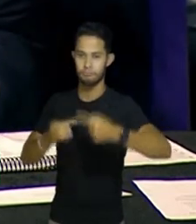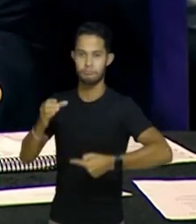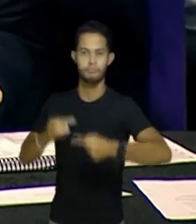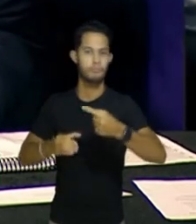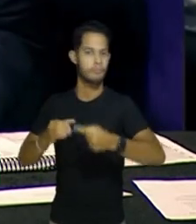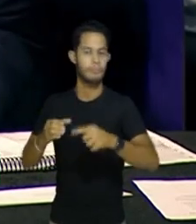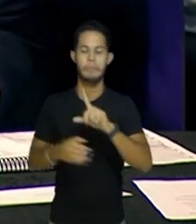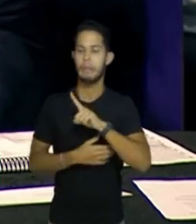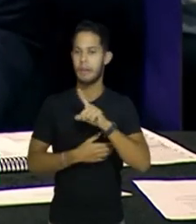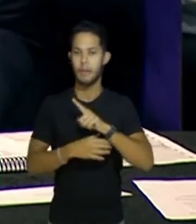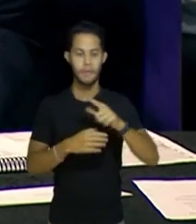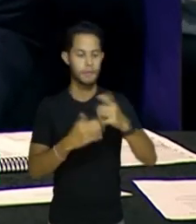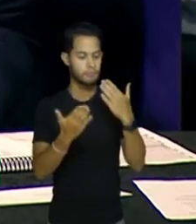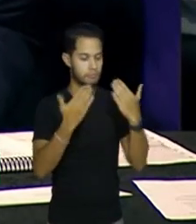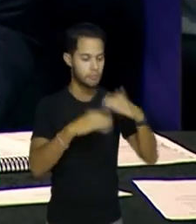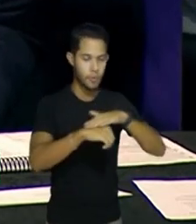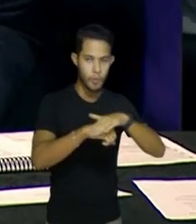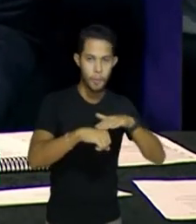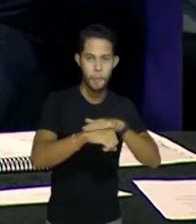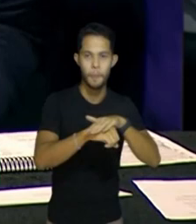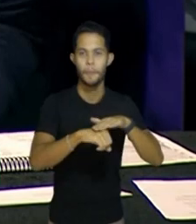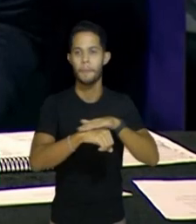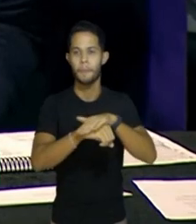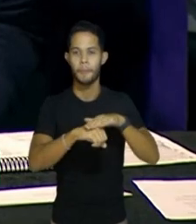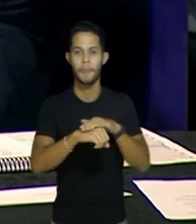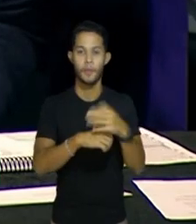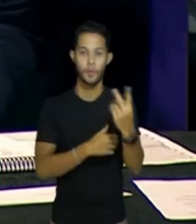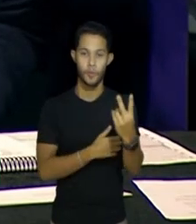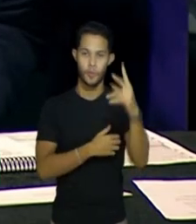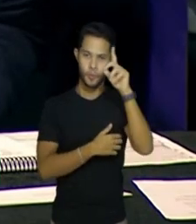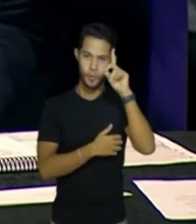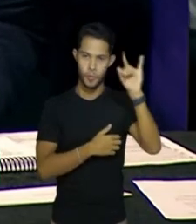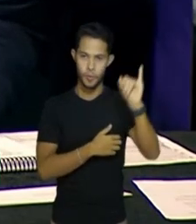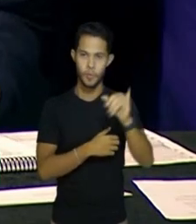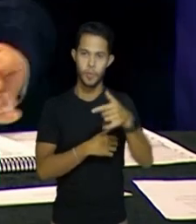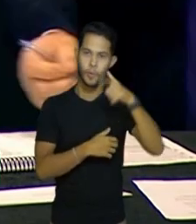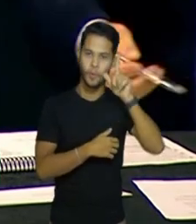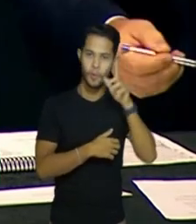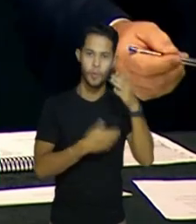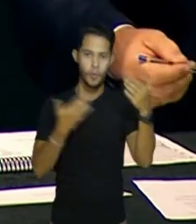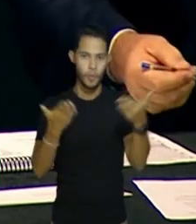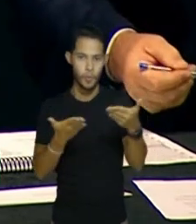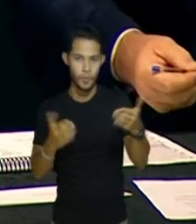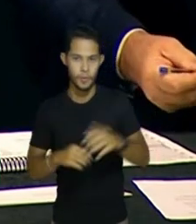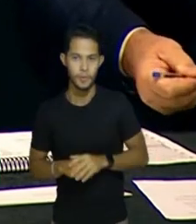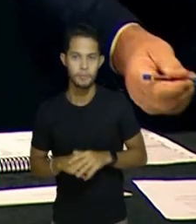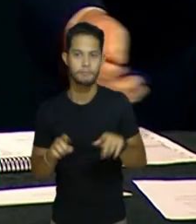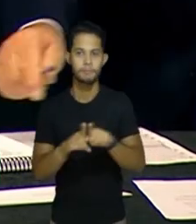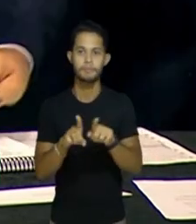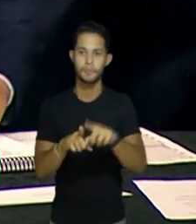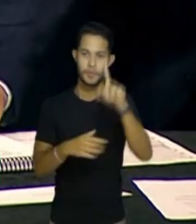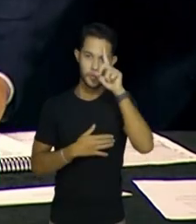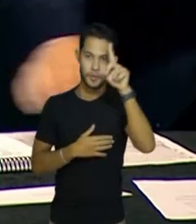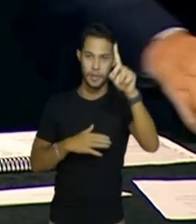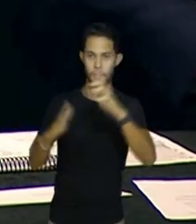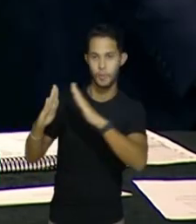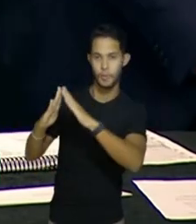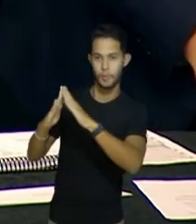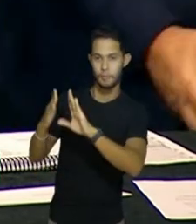ao longo desses dois dias, aos nossos diretores da Casa. Agradecer também